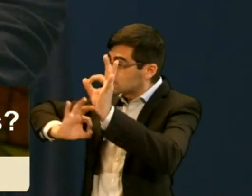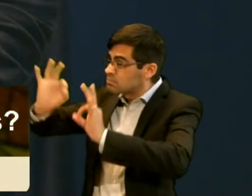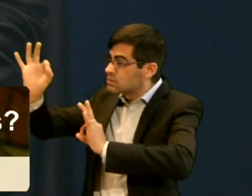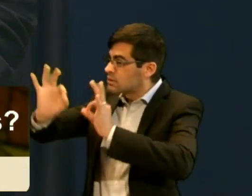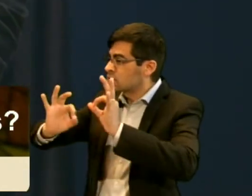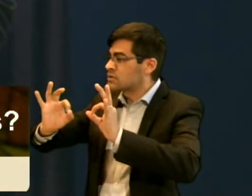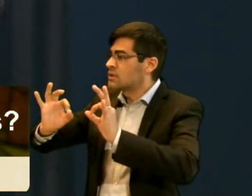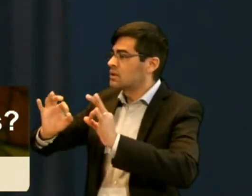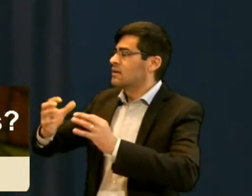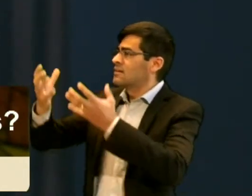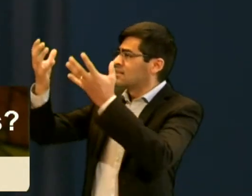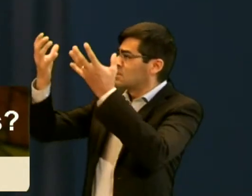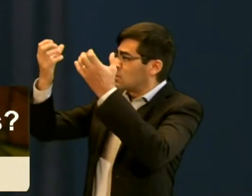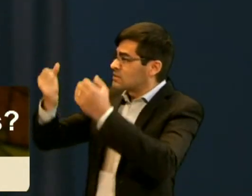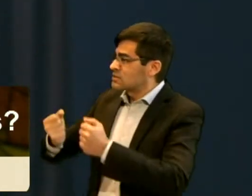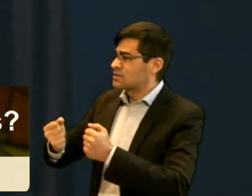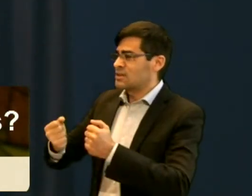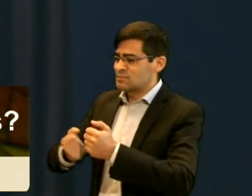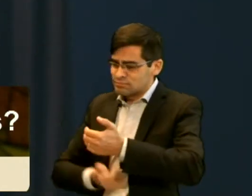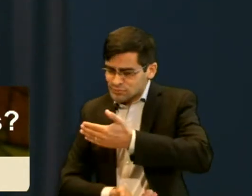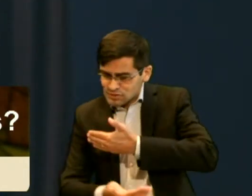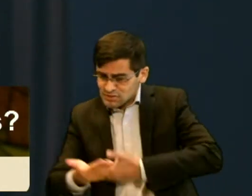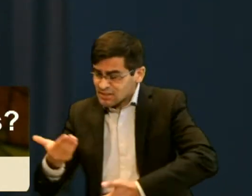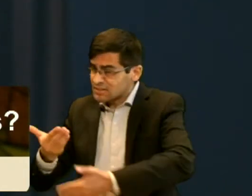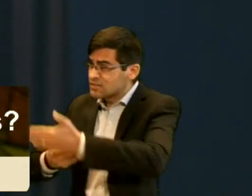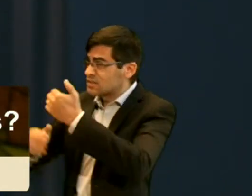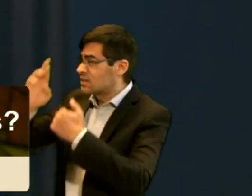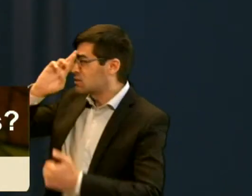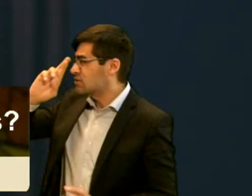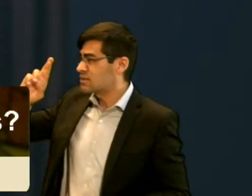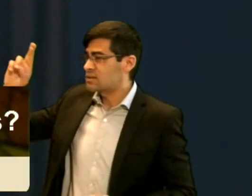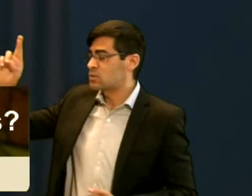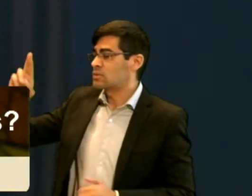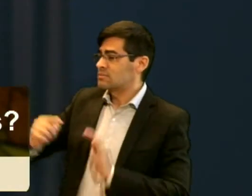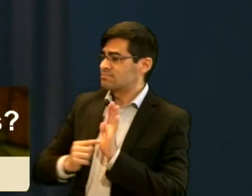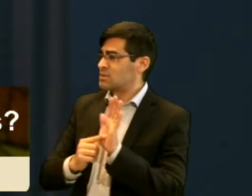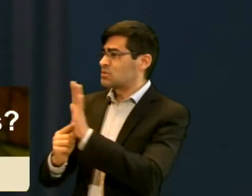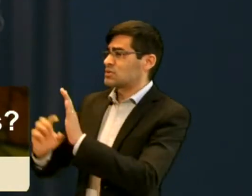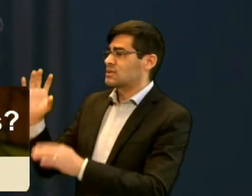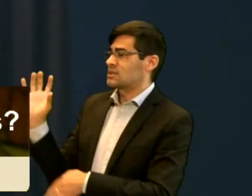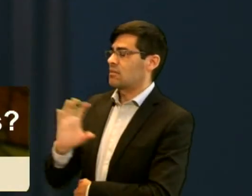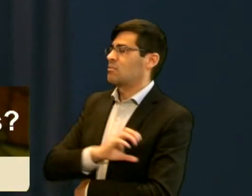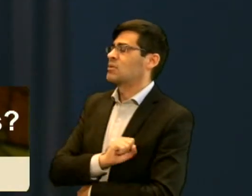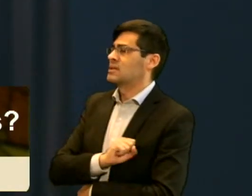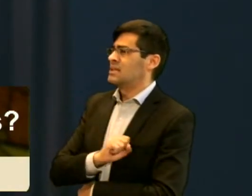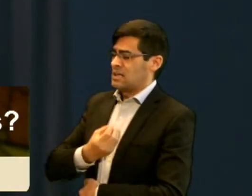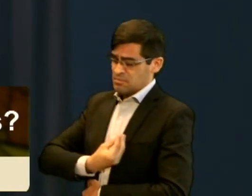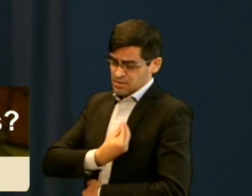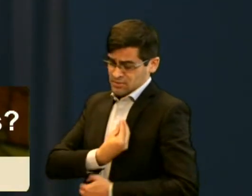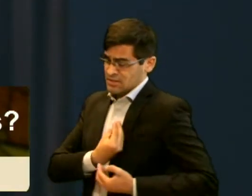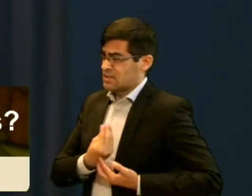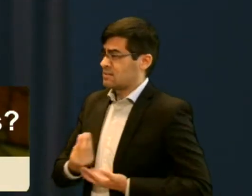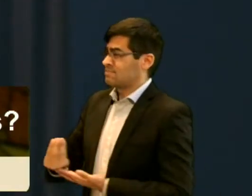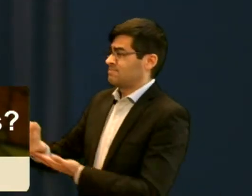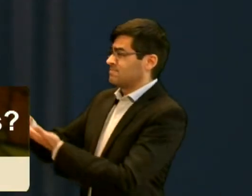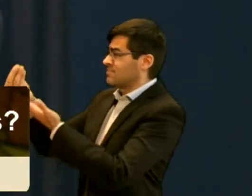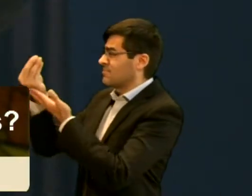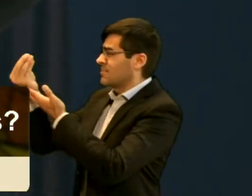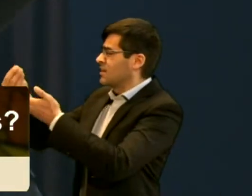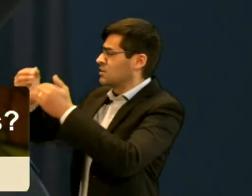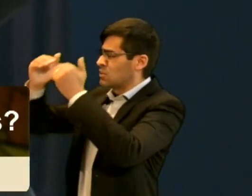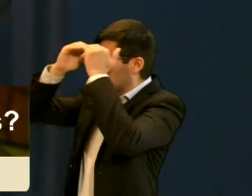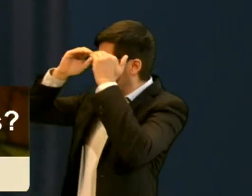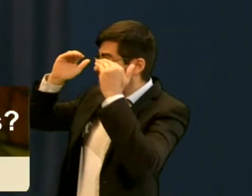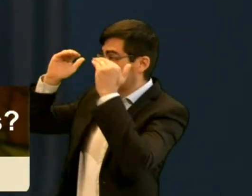entrego numa servidão em amor ao Senhor, eu me entrego entrego, Senhor, em